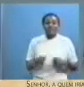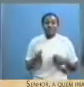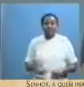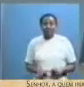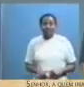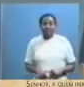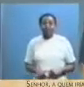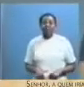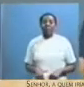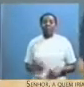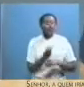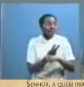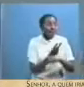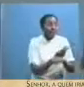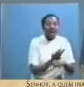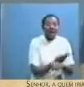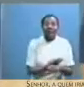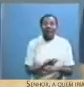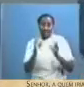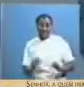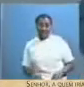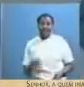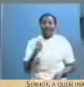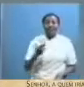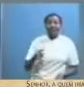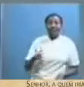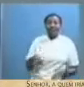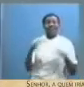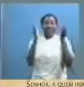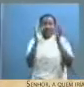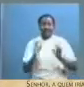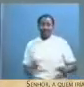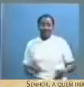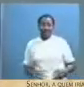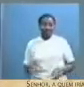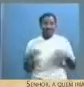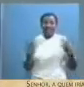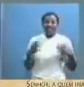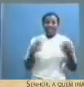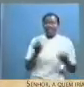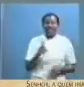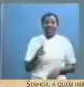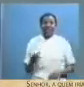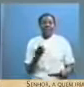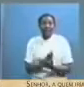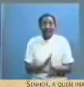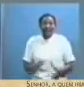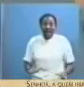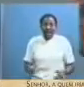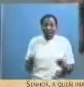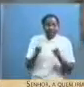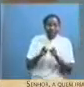criar você e quem não quer o ricardito não cria nada nada ele é a